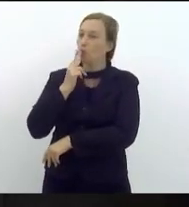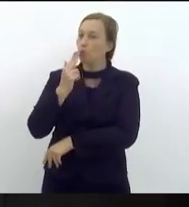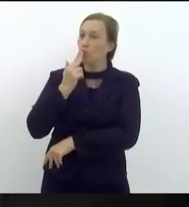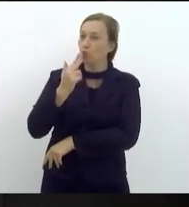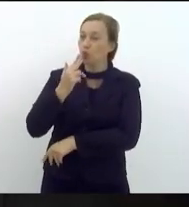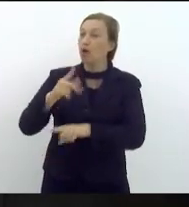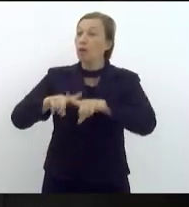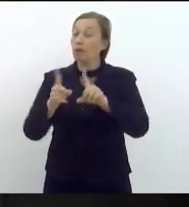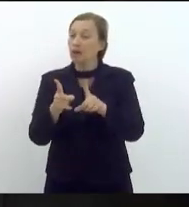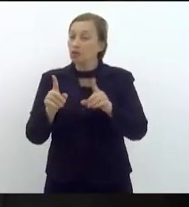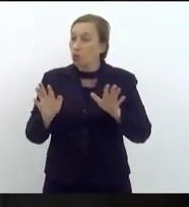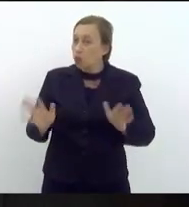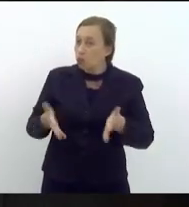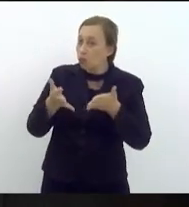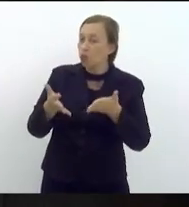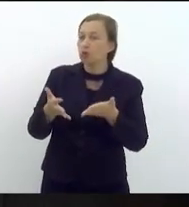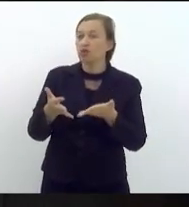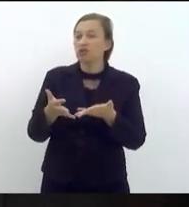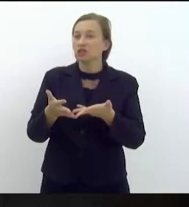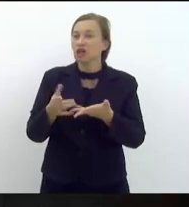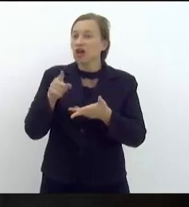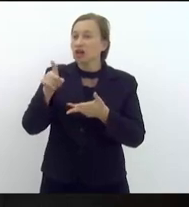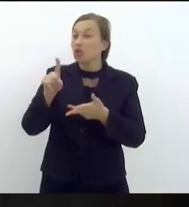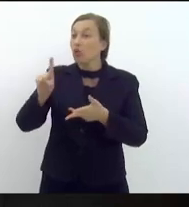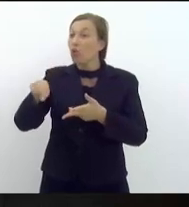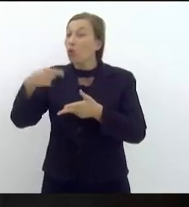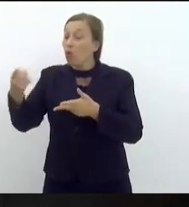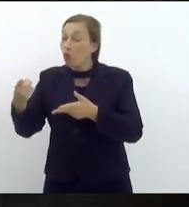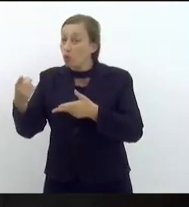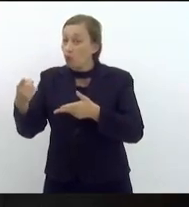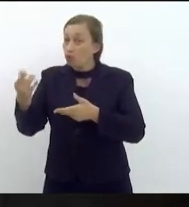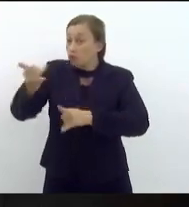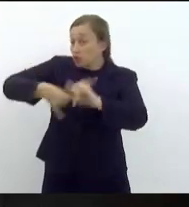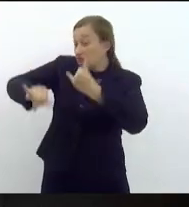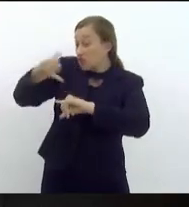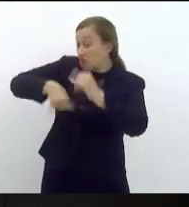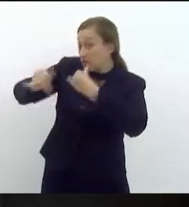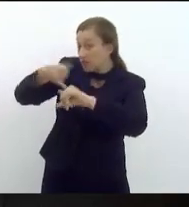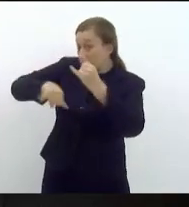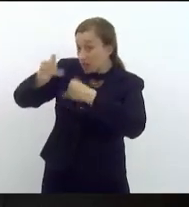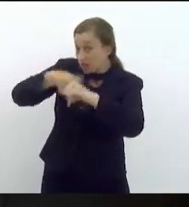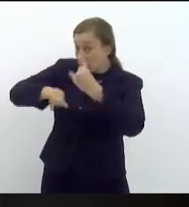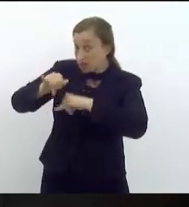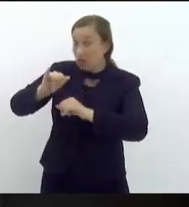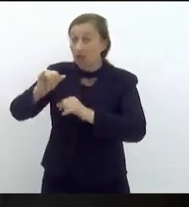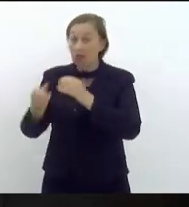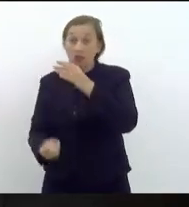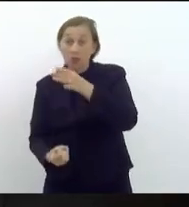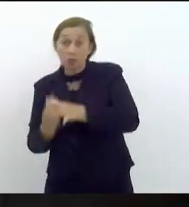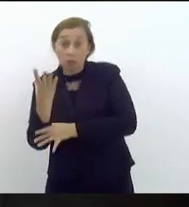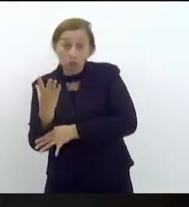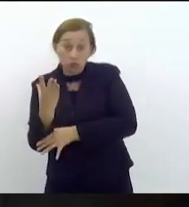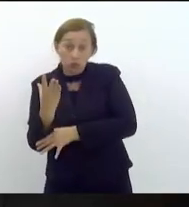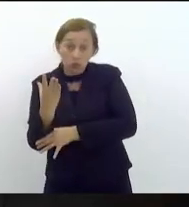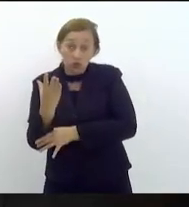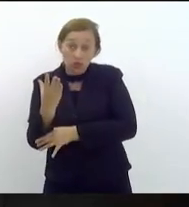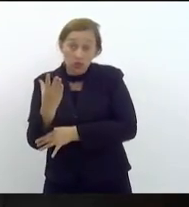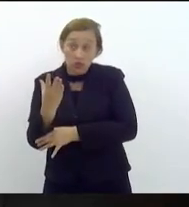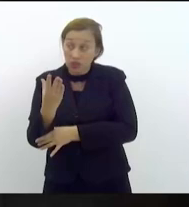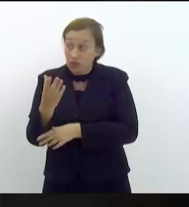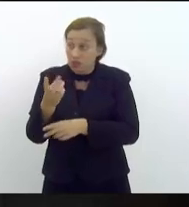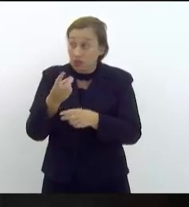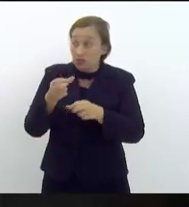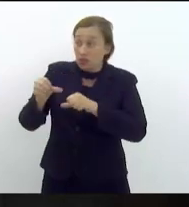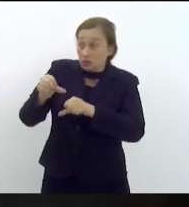um estigma em relação a este outro princípio ativo que produz uma alteração na